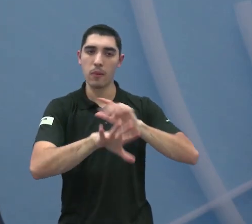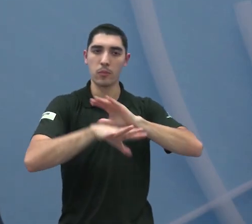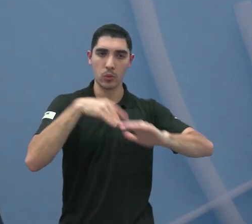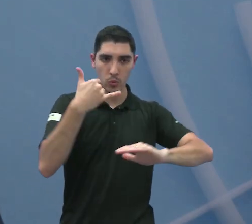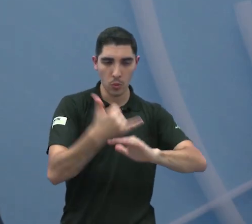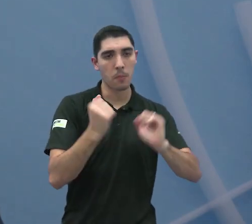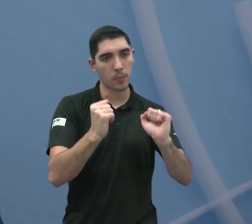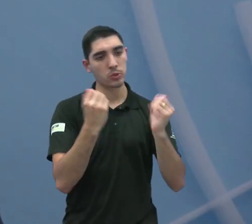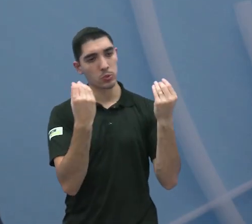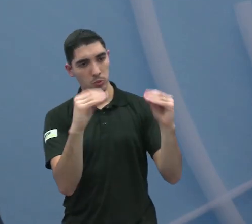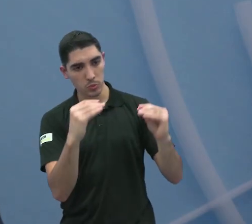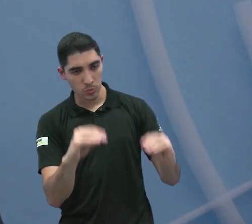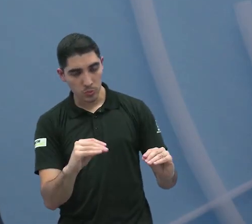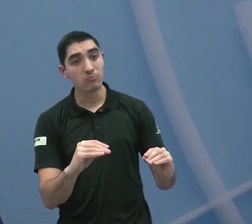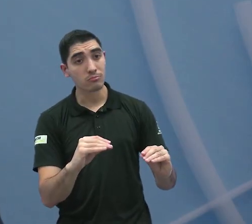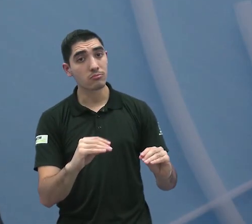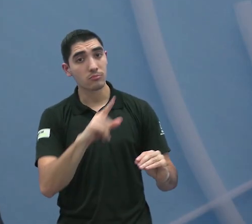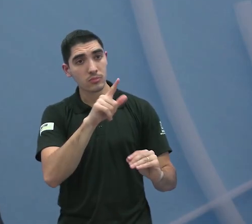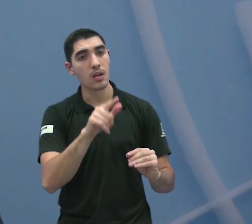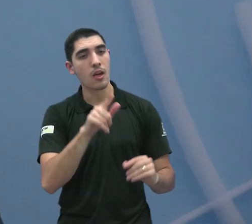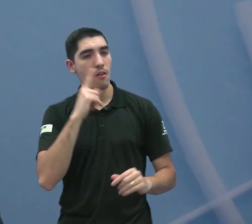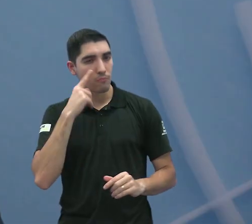nas nossas redes sociais. É só buscar por